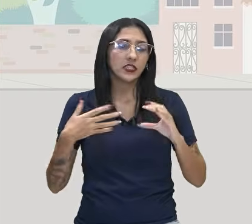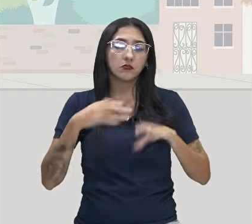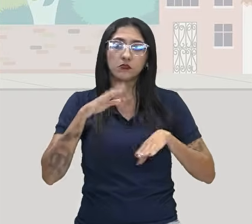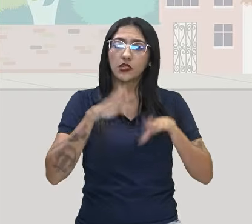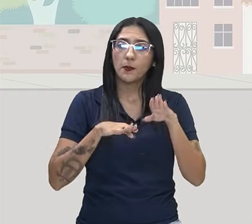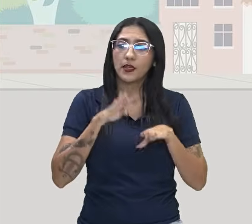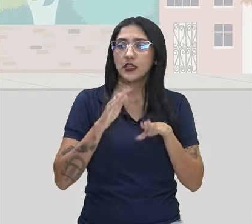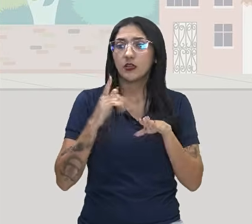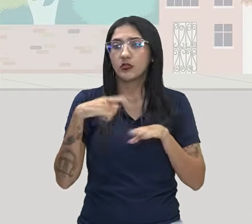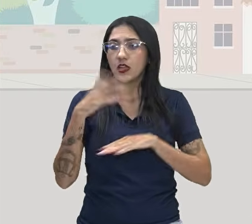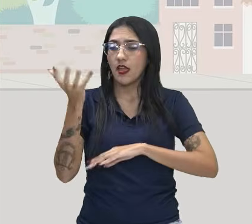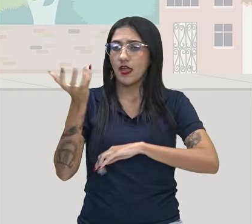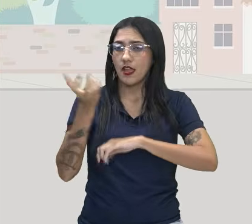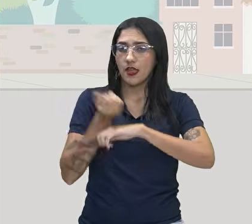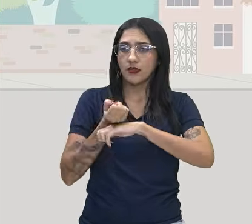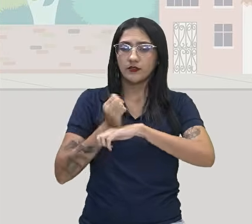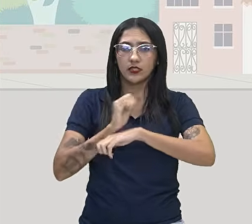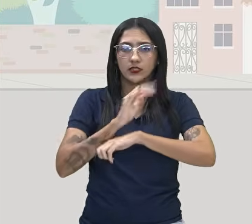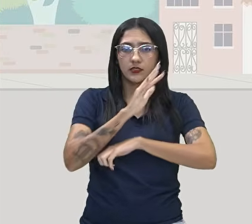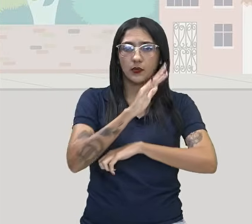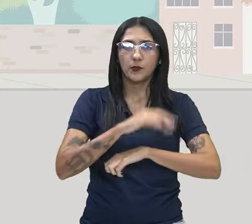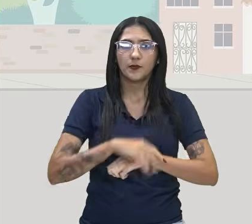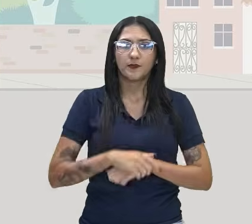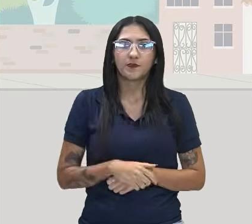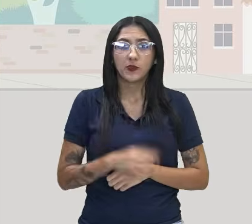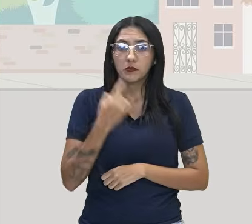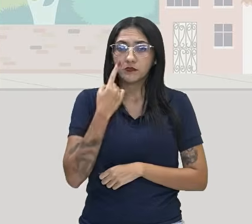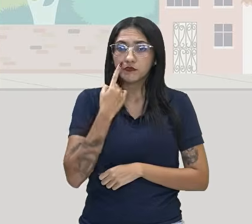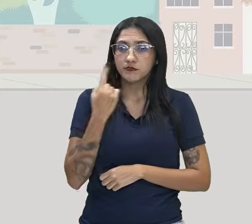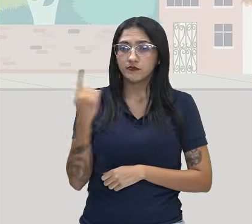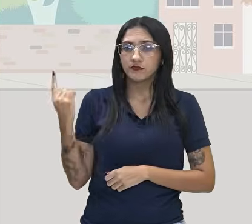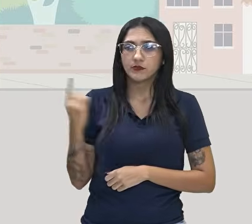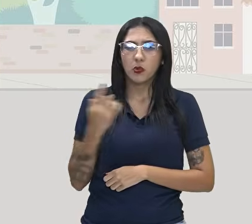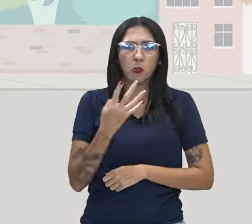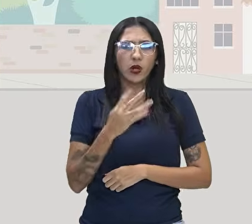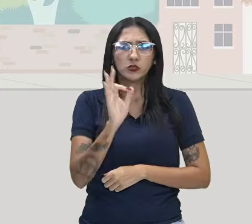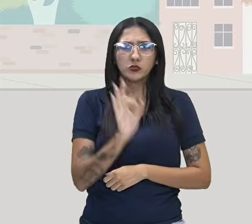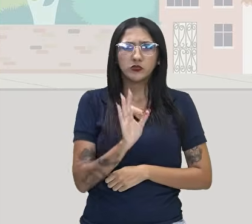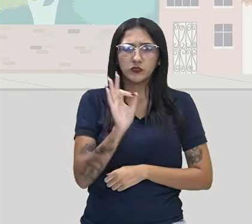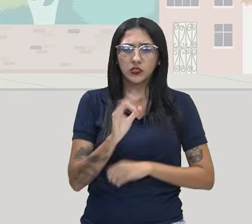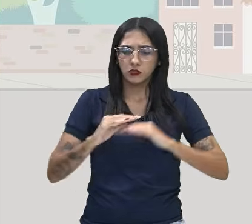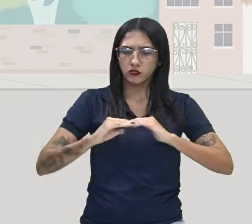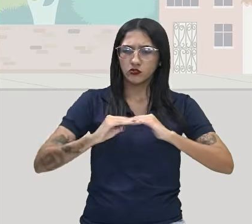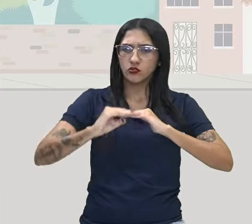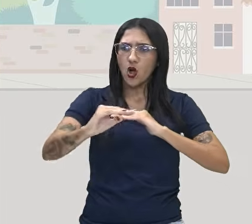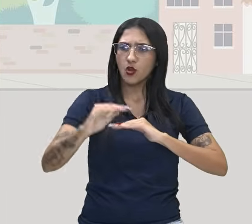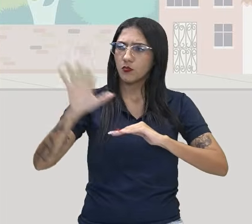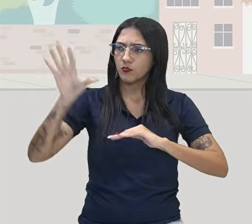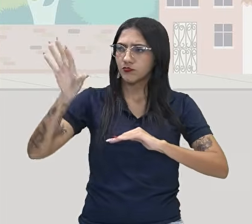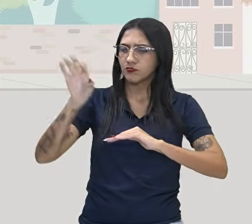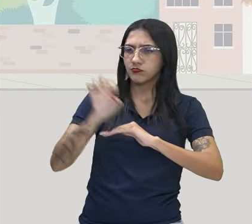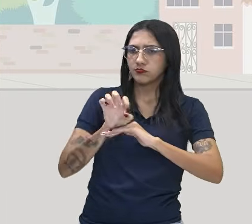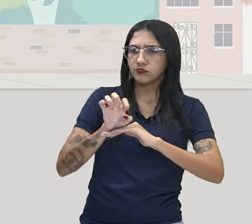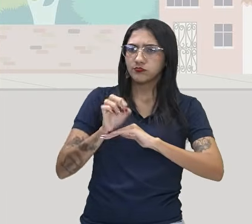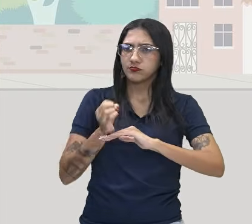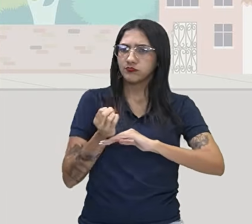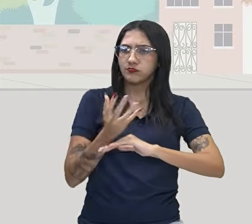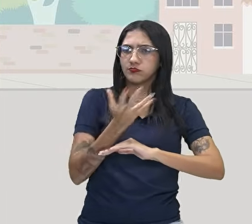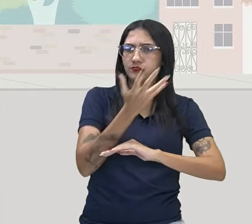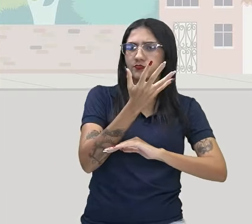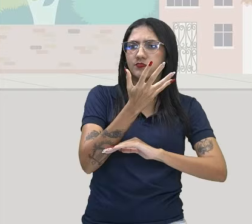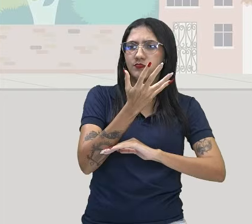essa reflexão. Já 4%, né, que vão ser refletidos pelo solo, porque eles acabam absorvendo mais em vez de